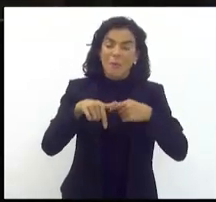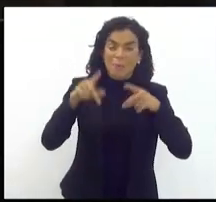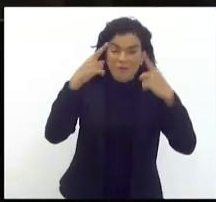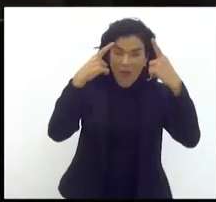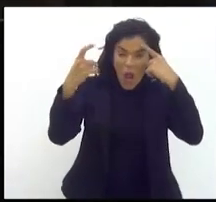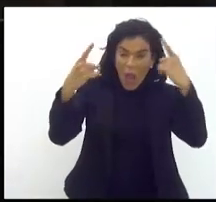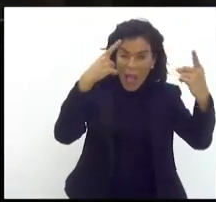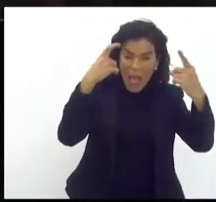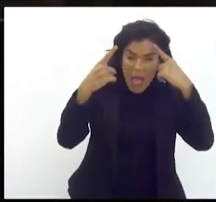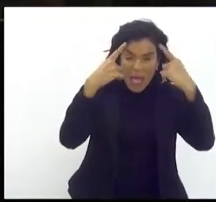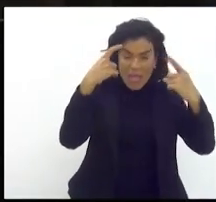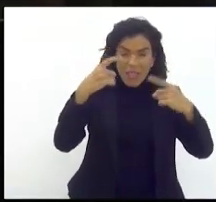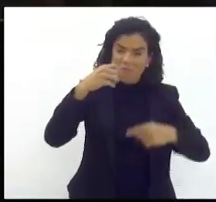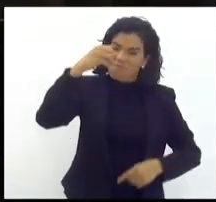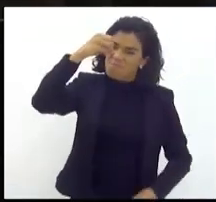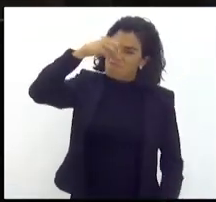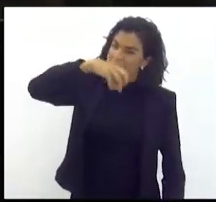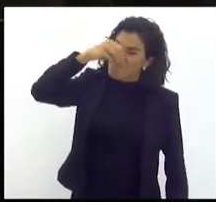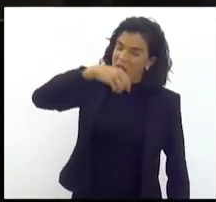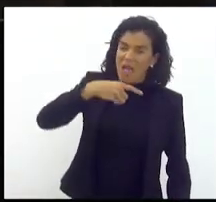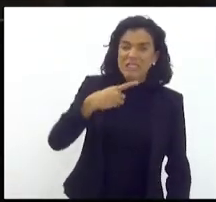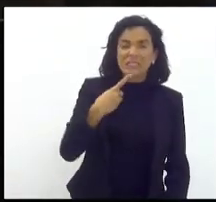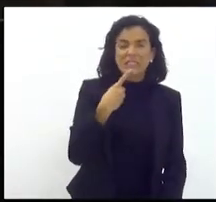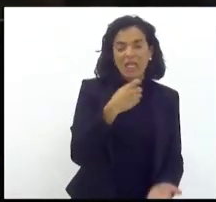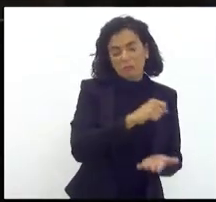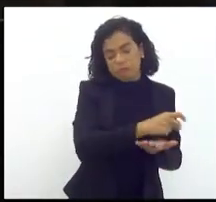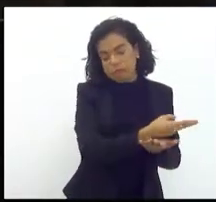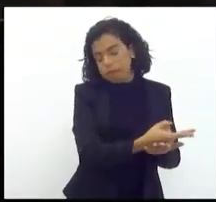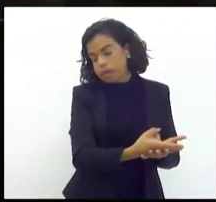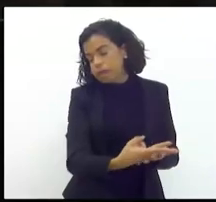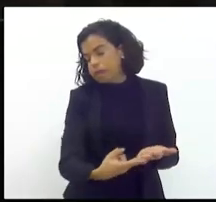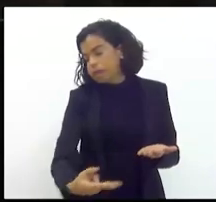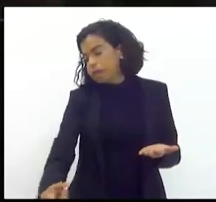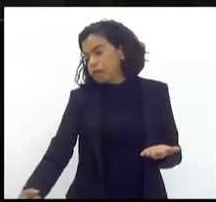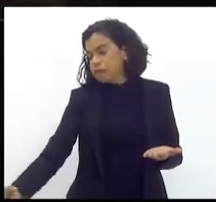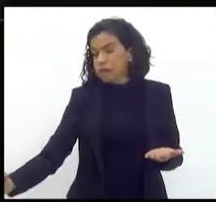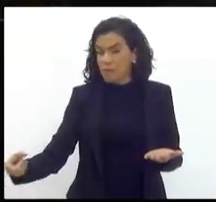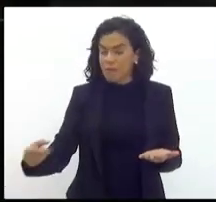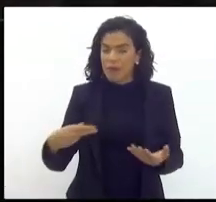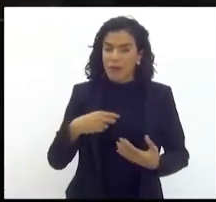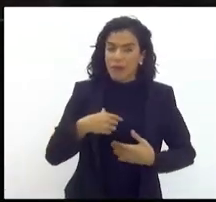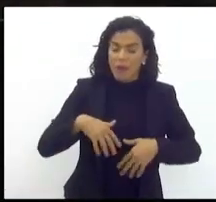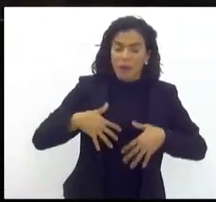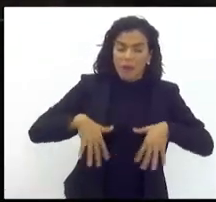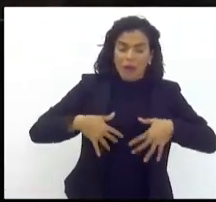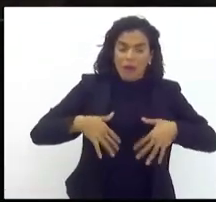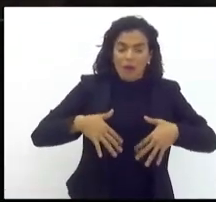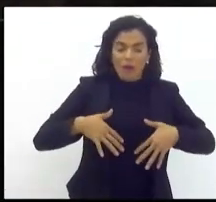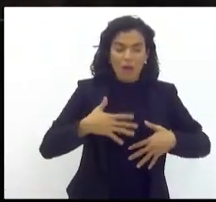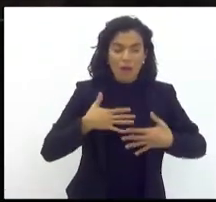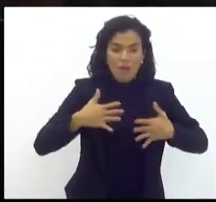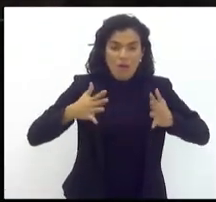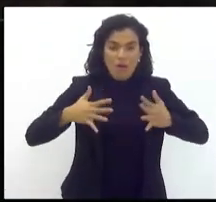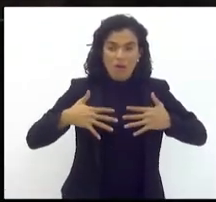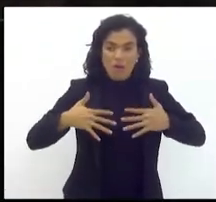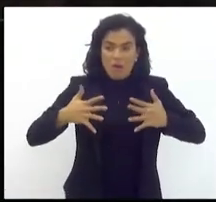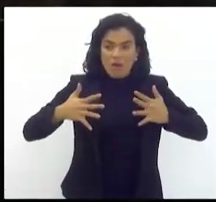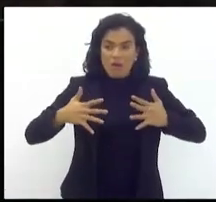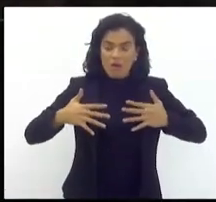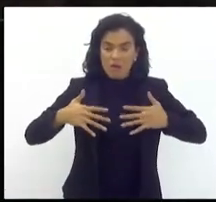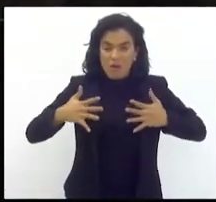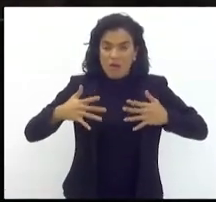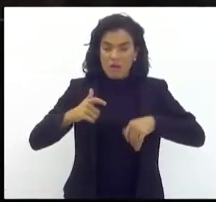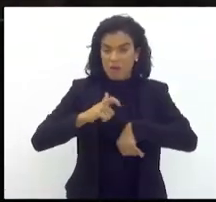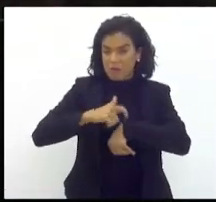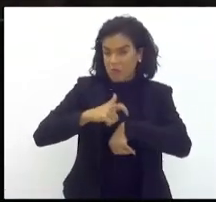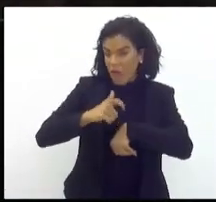e truculenta e sanguinária como essa dentro das favelas sentem tremores e falta de ar durante o